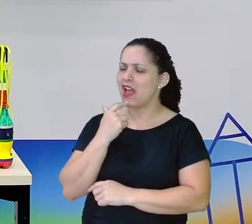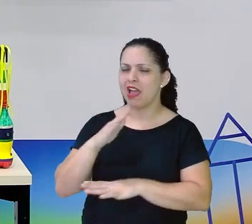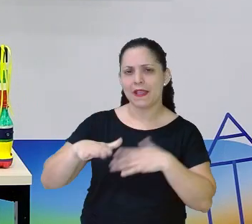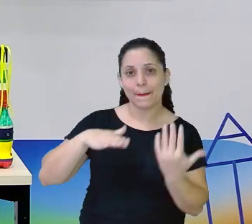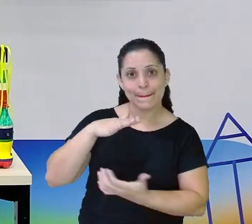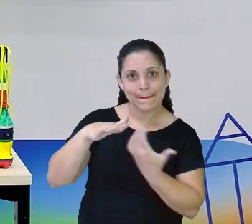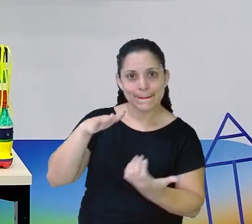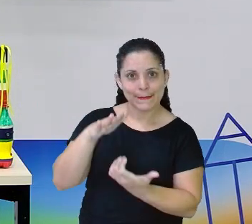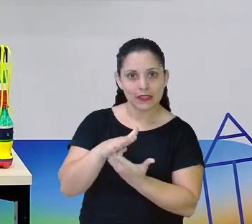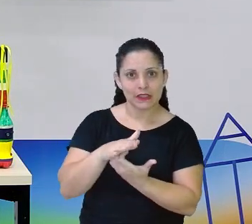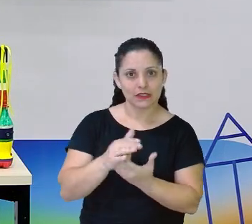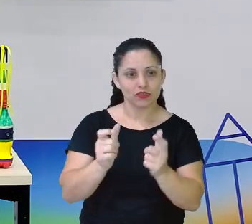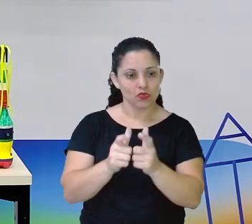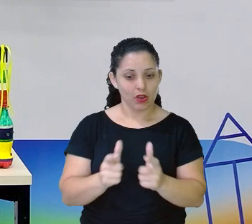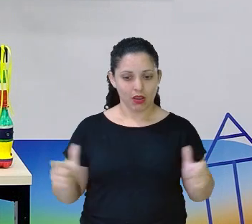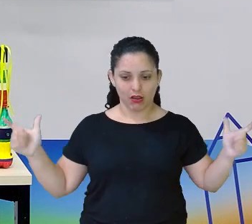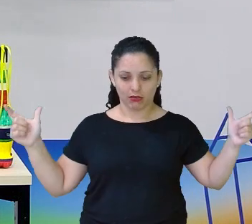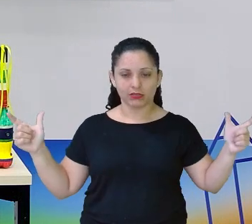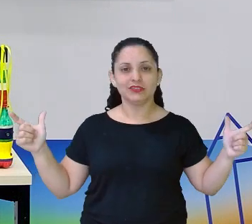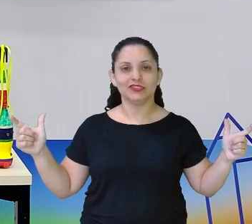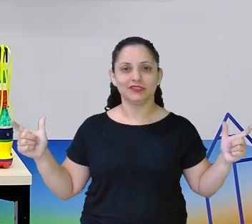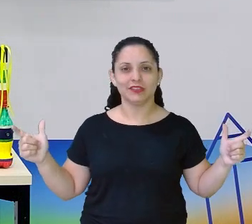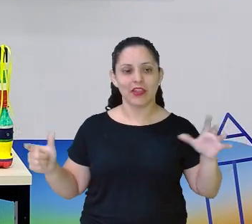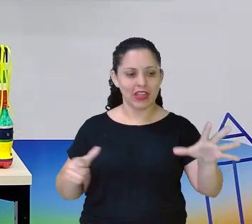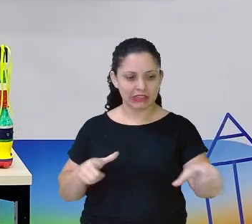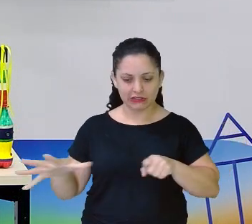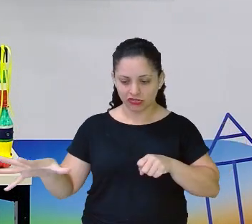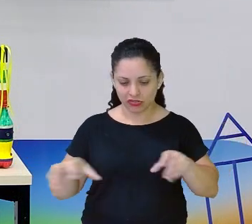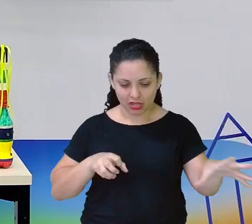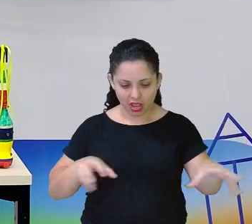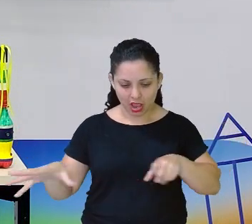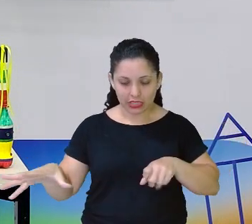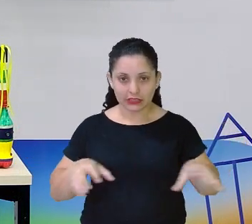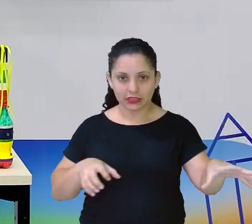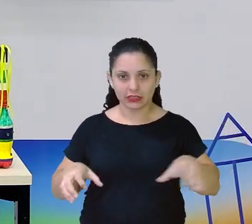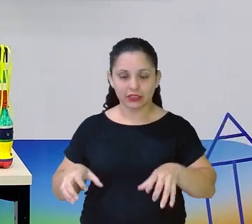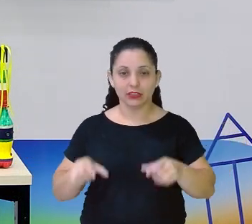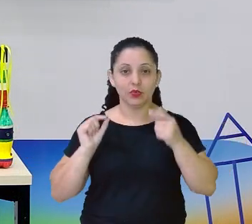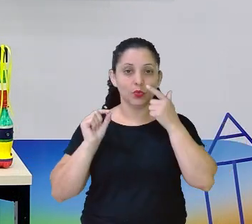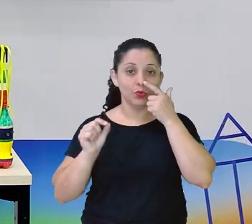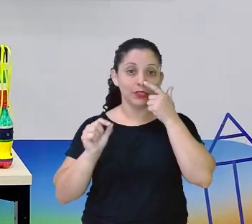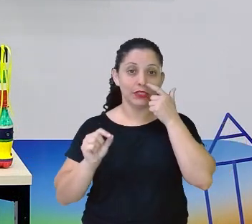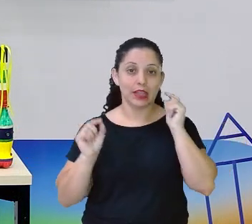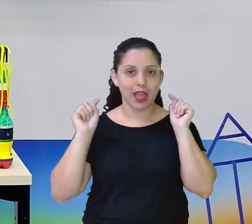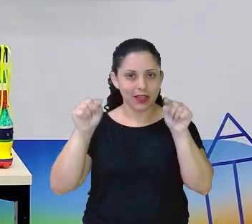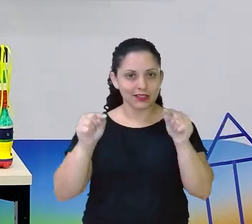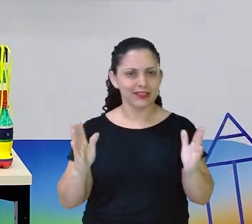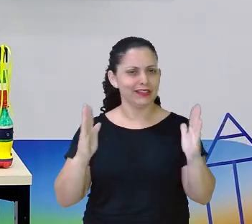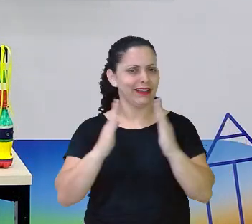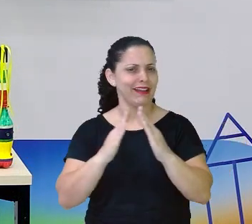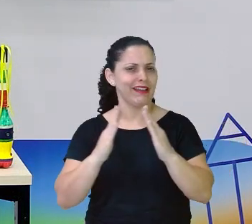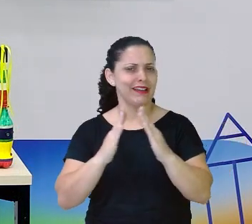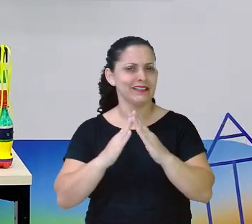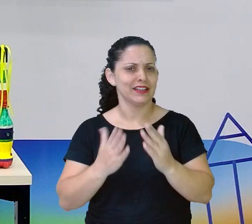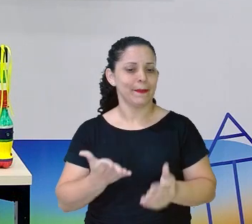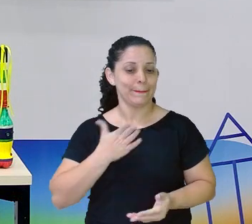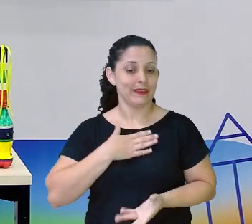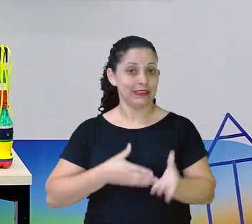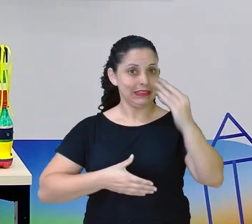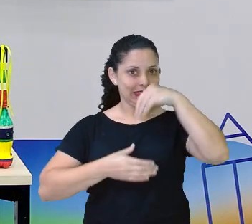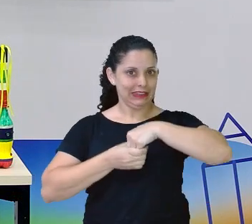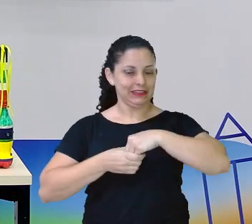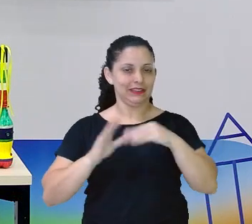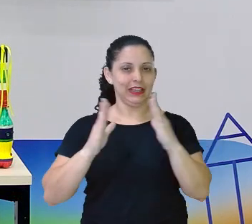empresas, multinacionais, as empreiteiras que vão extrair, mas em casa, na minha casa, no meu bairro, com a